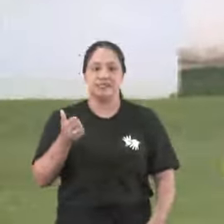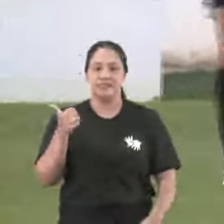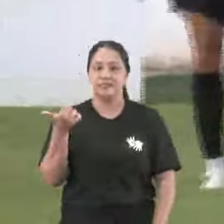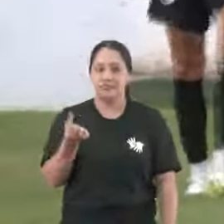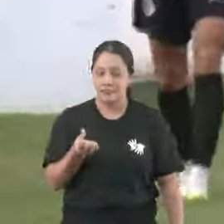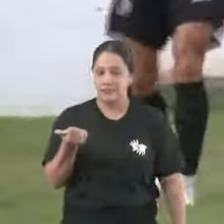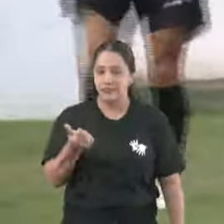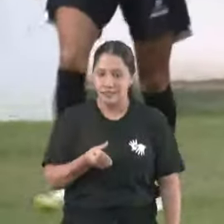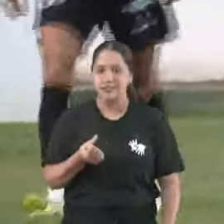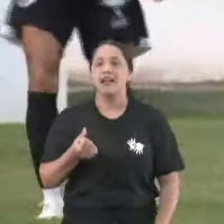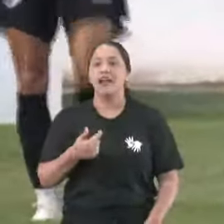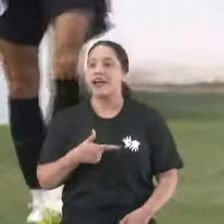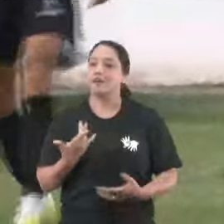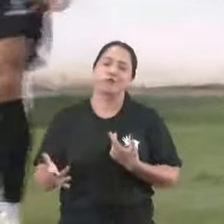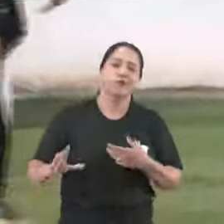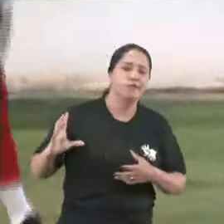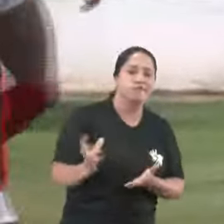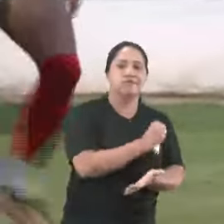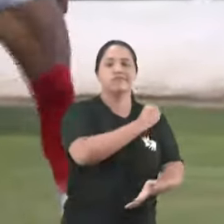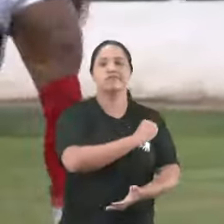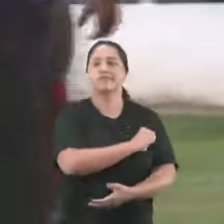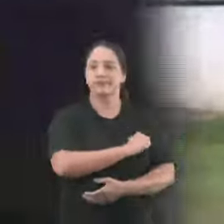na roubada, bem na recomposição.